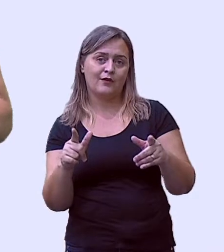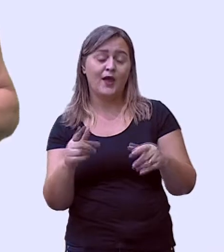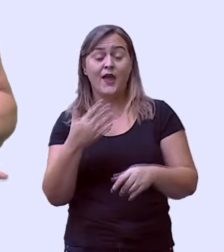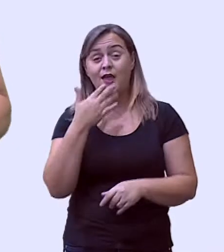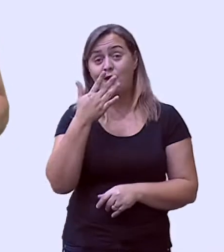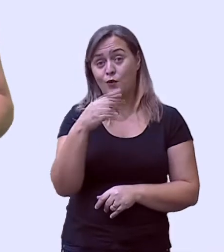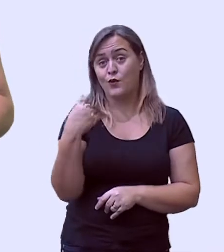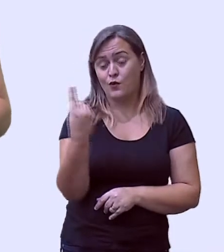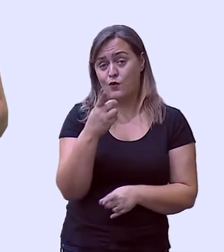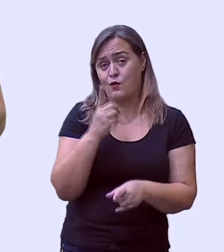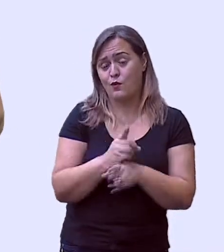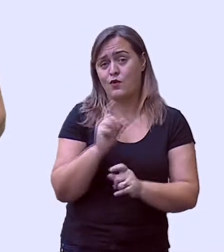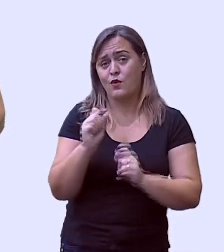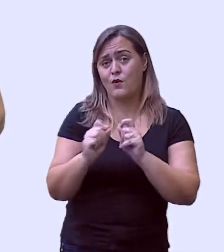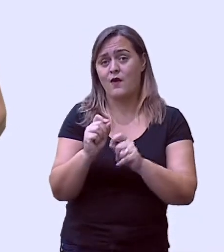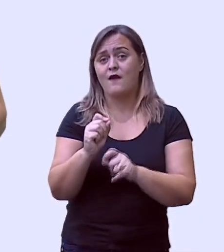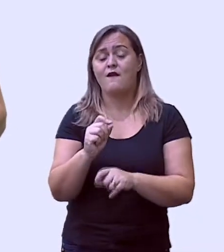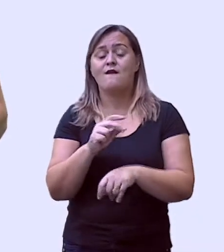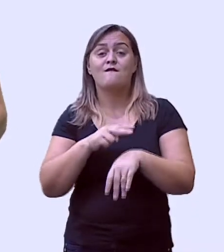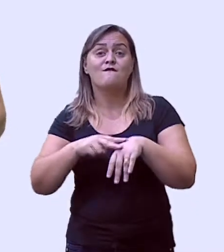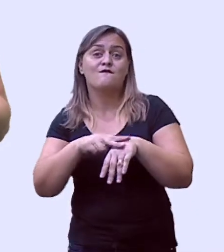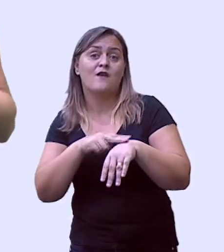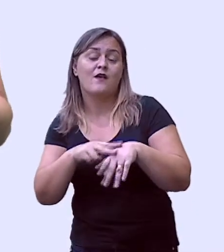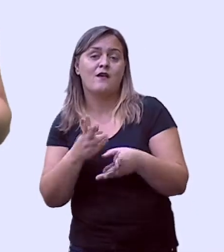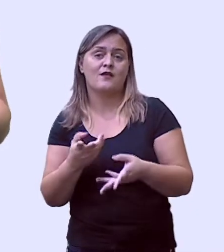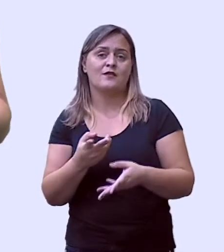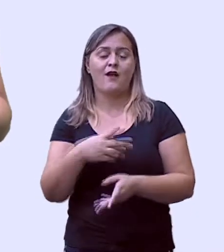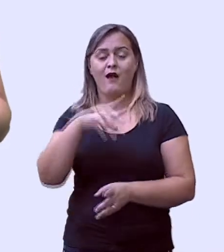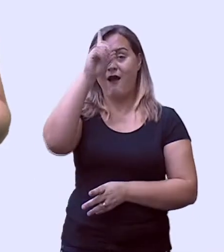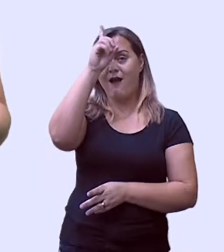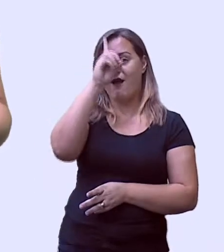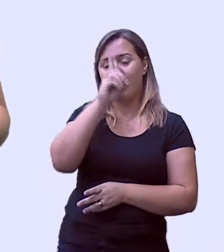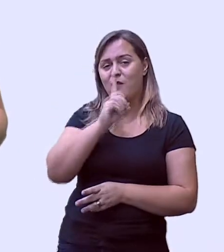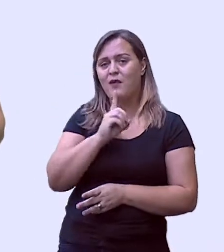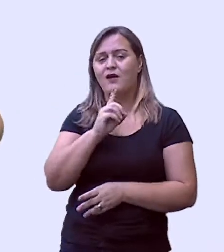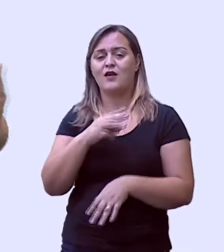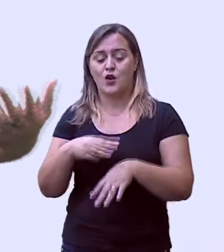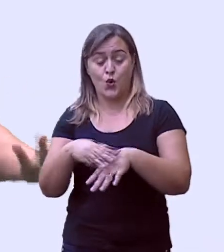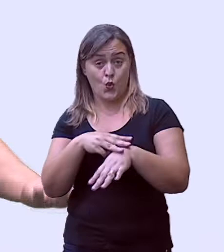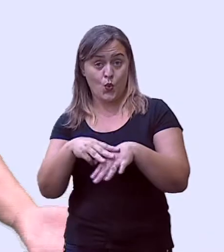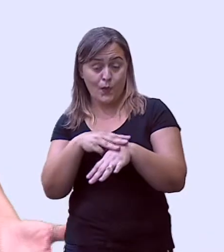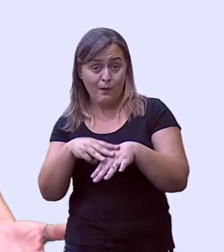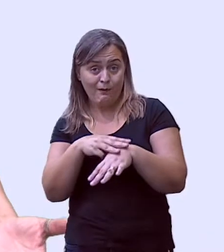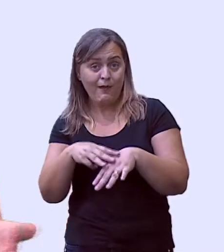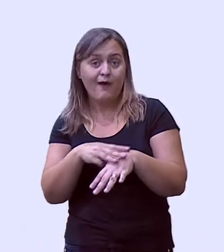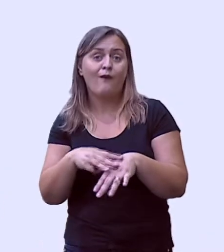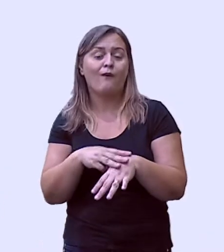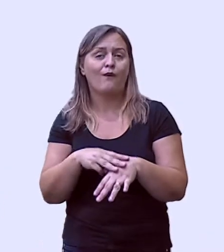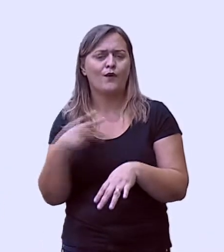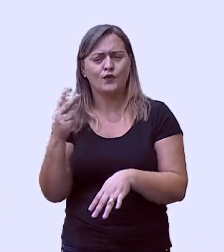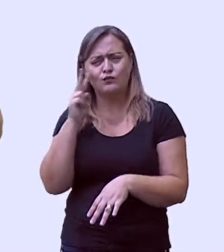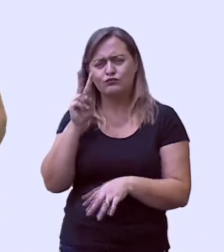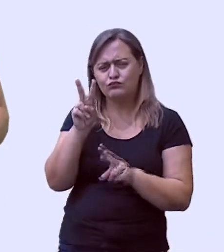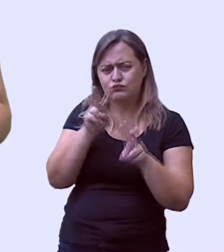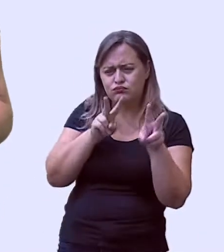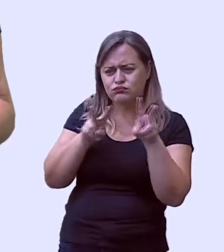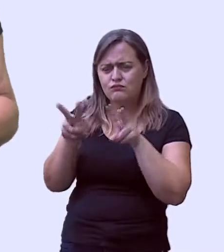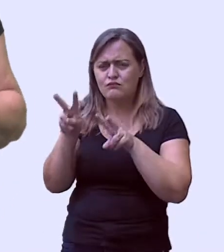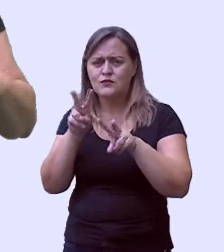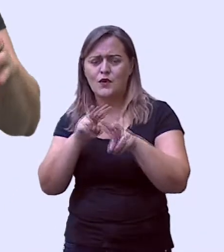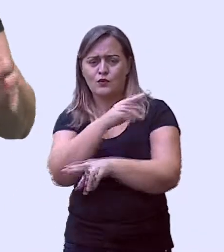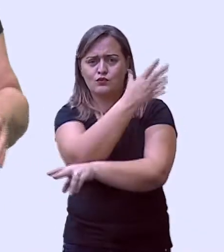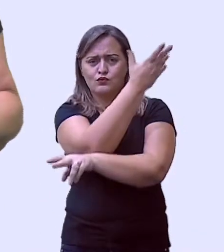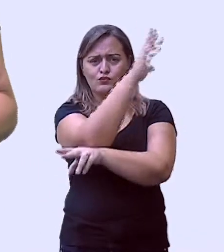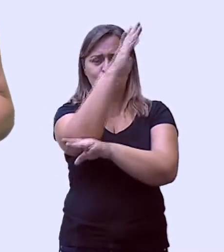amarelos, tons do amarronzado em razão do descorrimento da vegetação, que vão